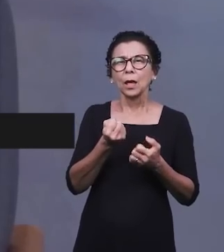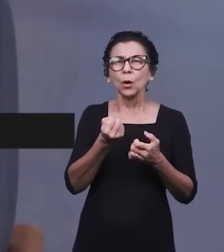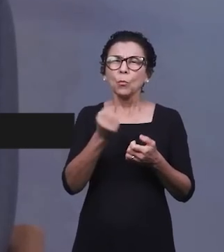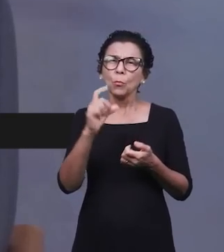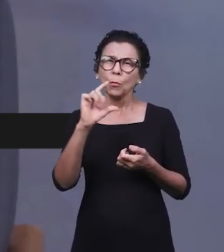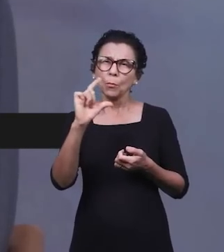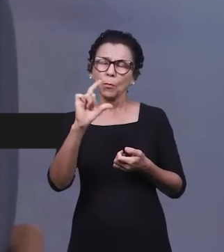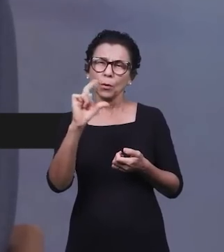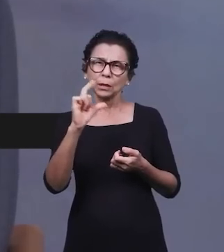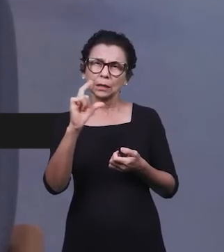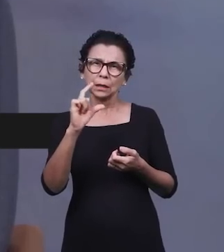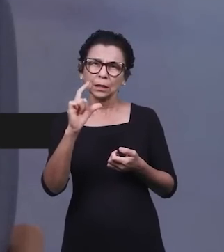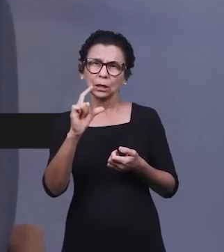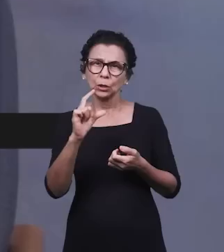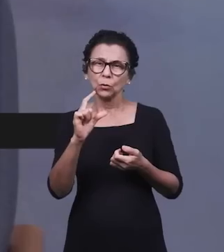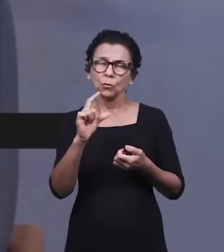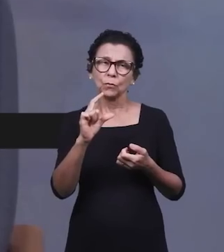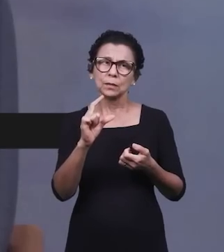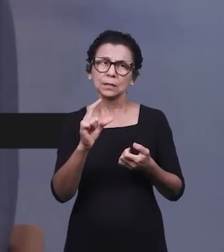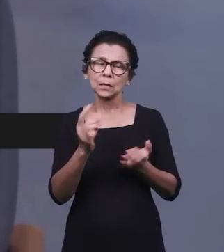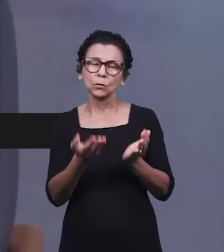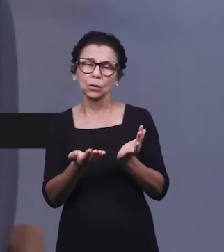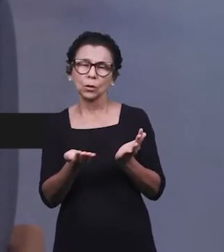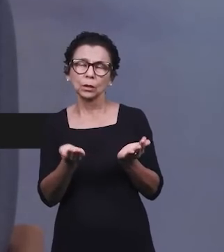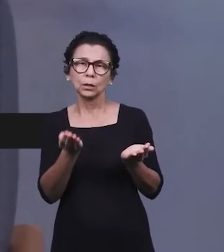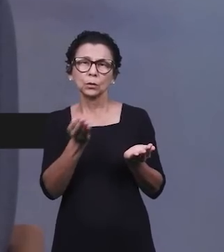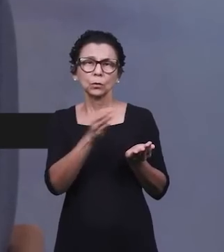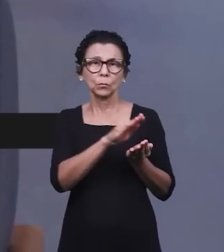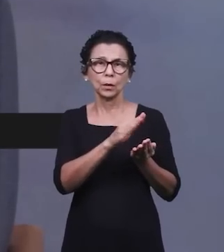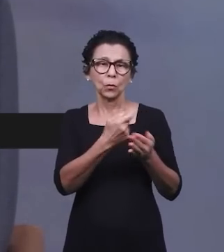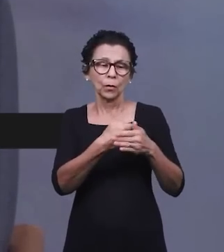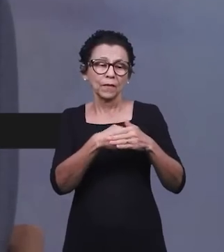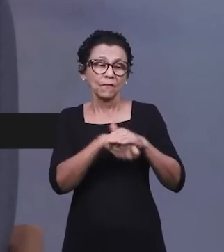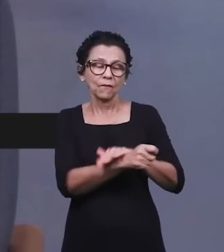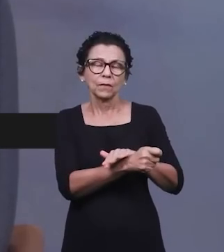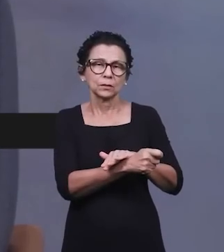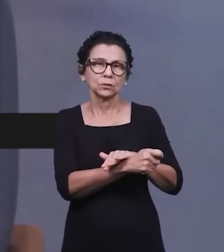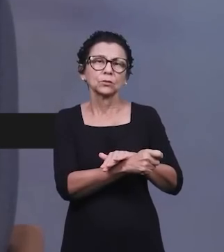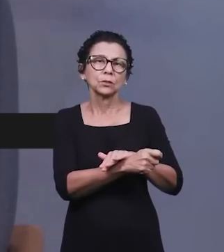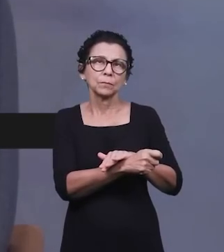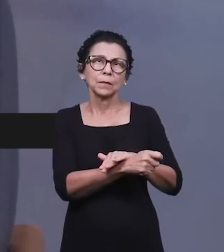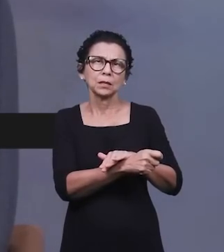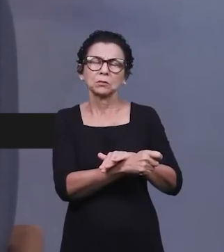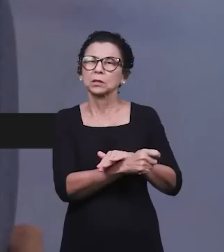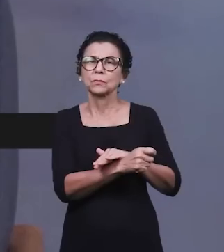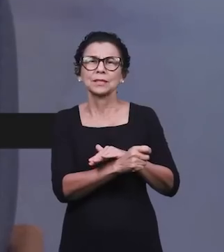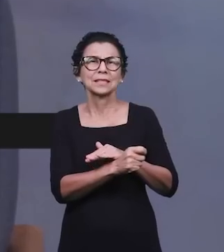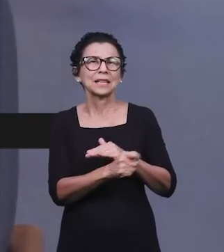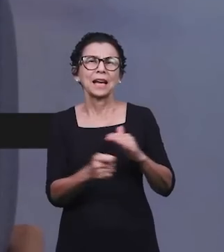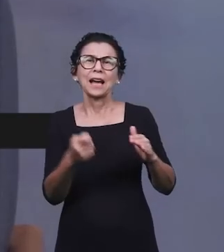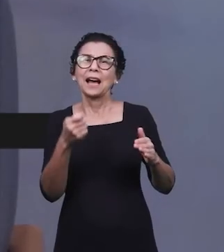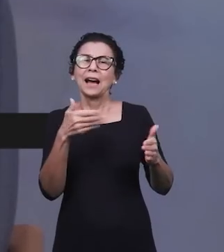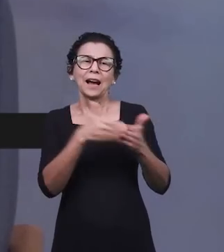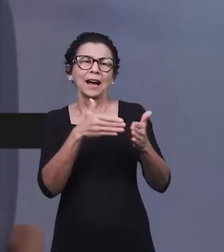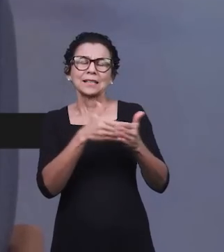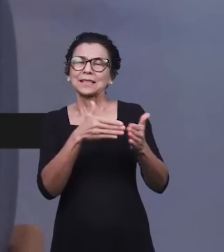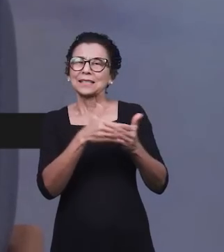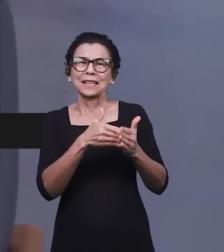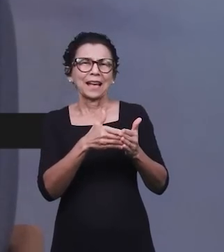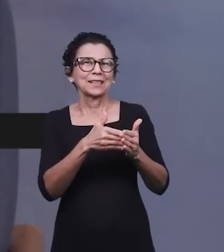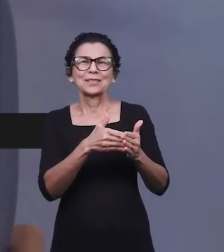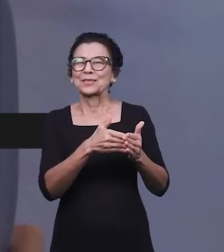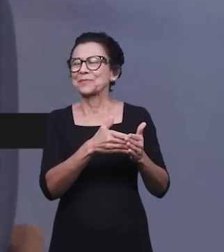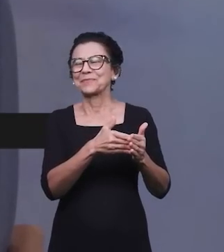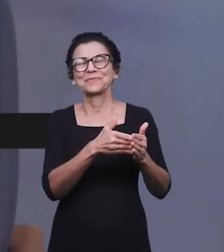pequena parte disso em uma conta de preferência de investimento que você não tem acesso, não tem como sacar, não tem cartão de